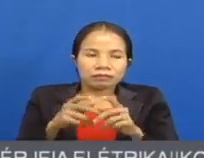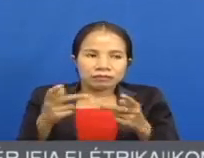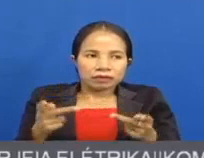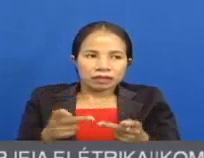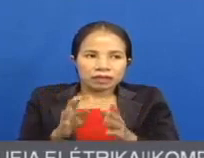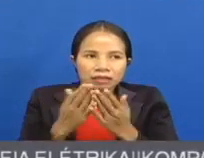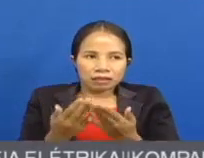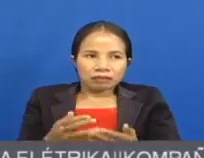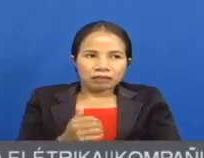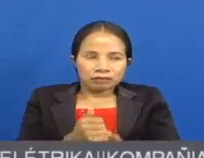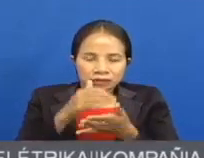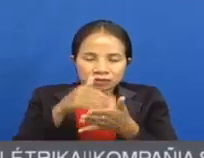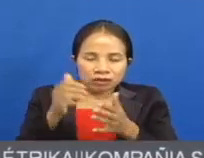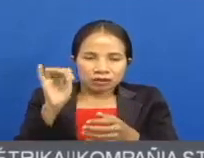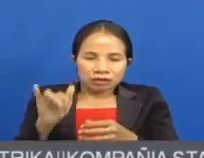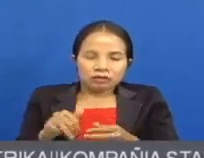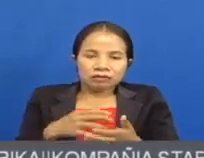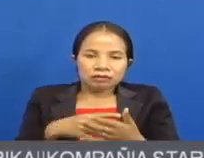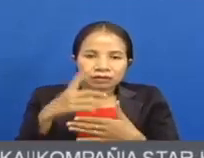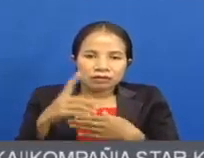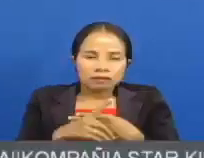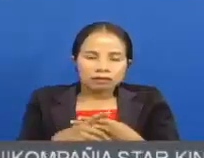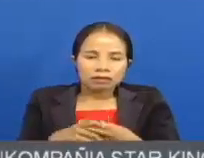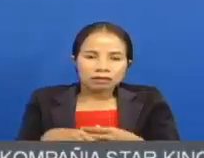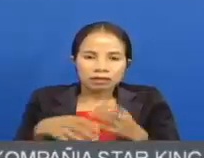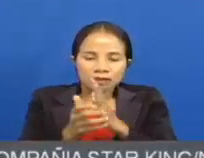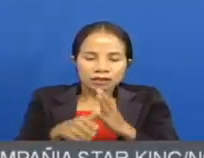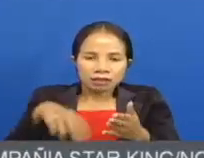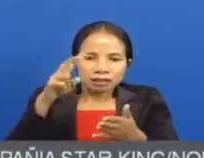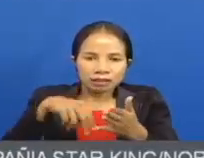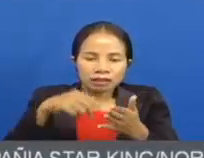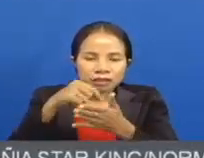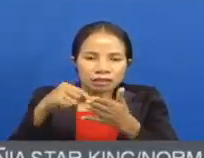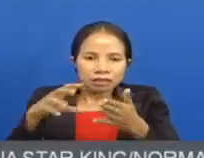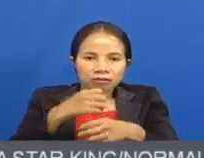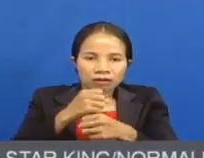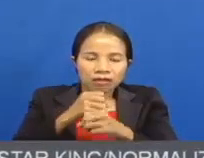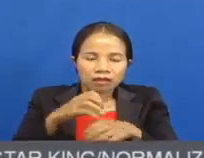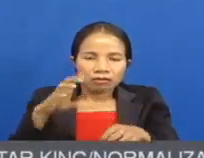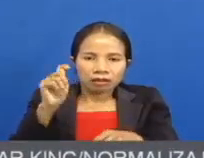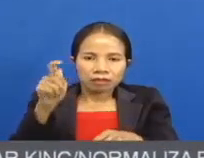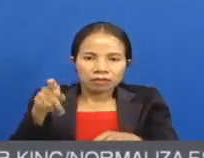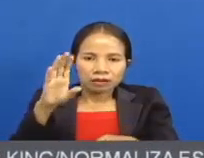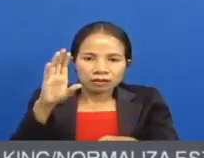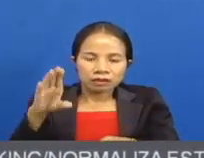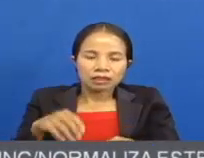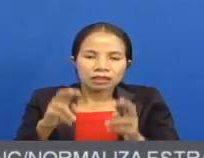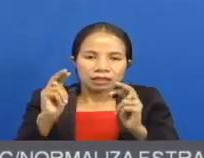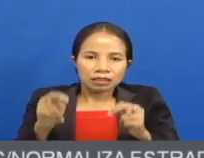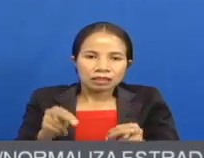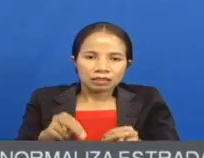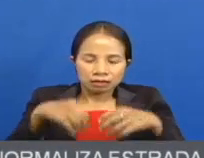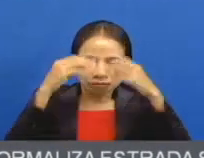tu facilita estudante Sira, onde desenvolve habilidade de ler, hackerek no ralo trabalho escola.